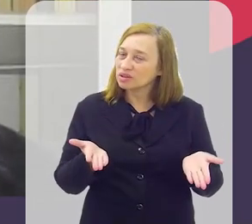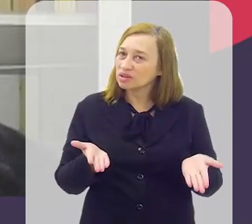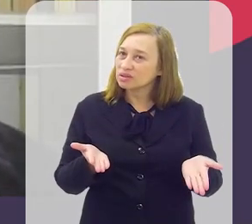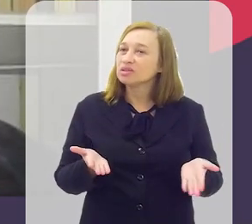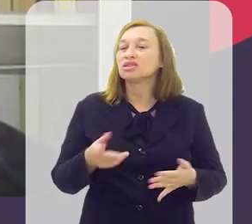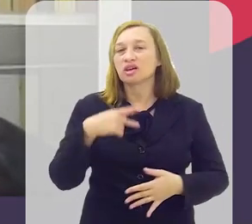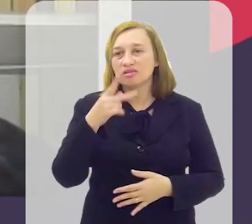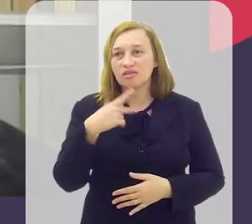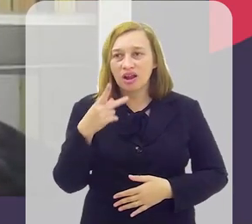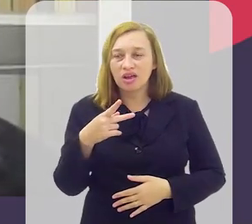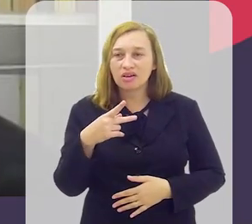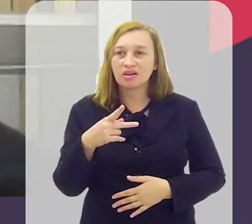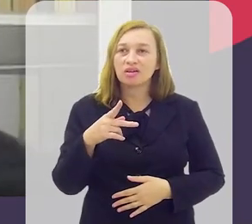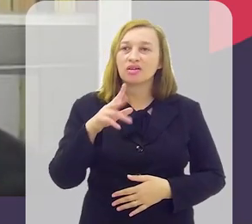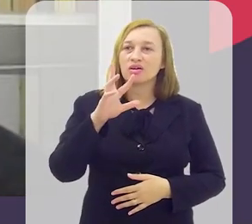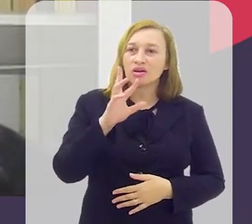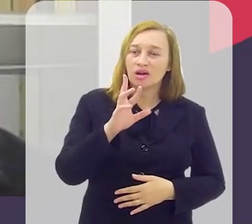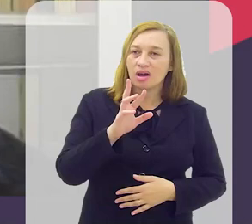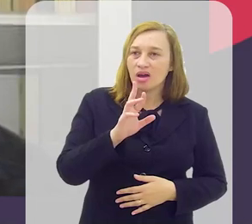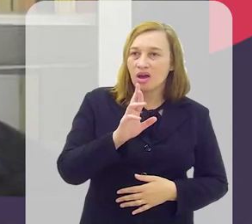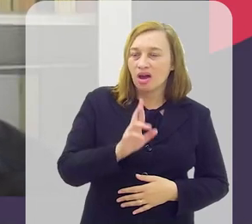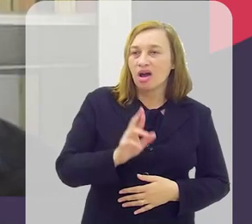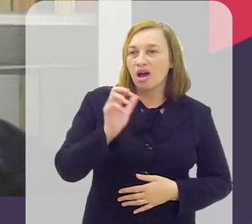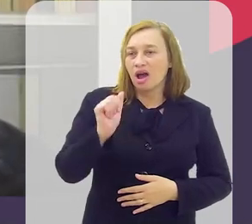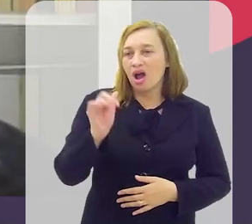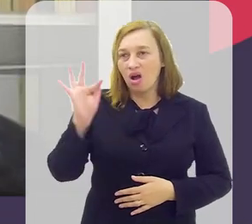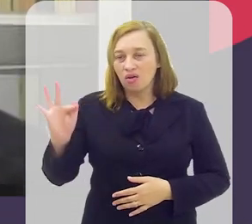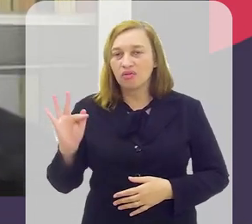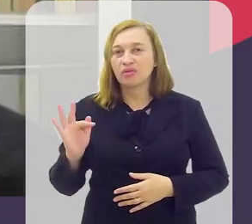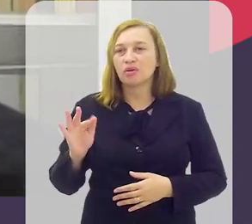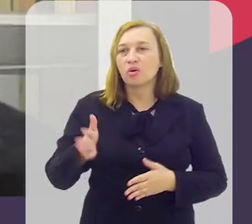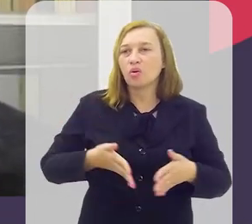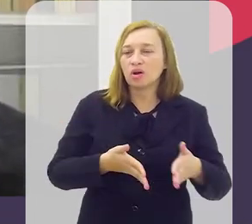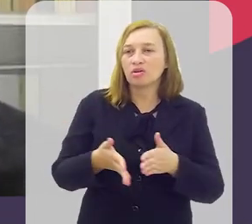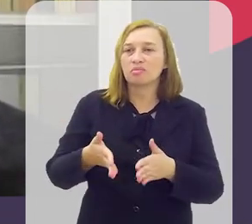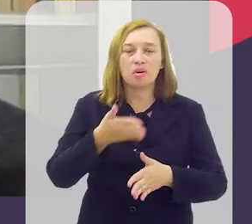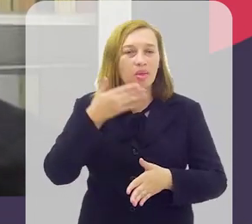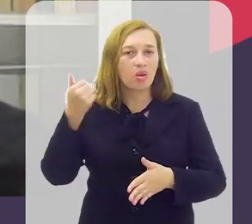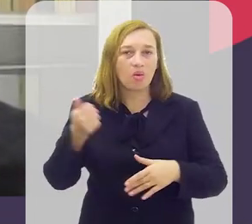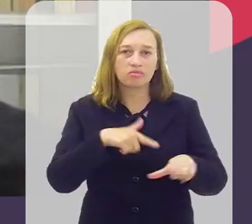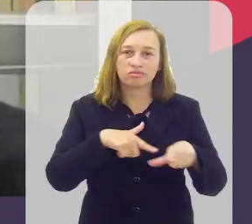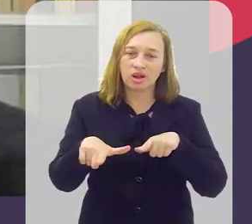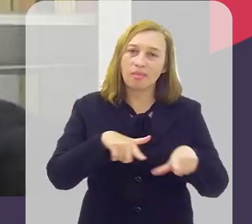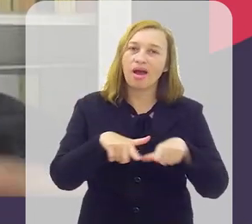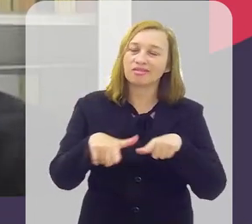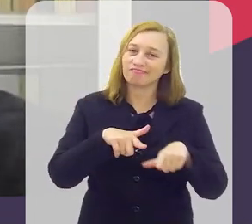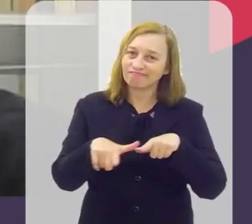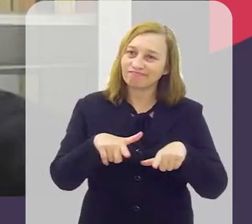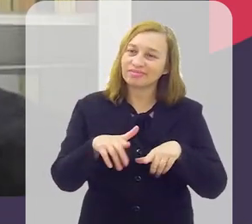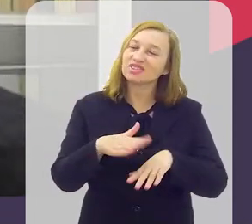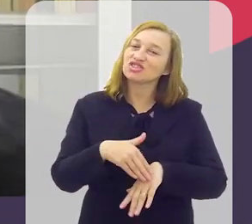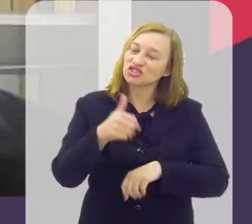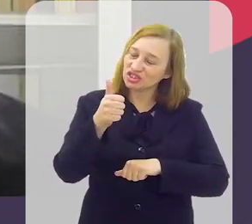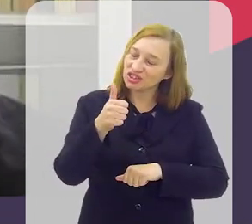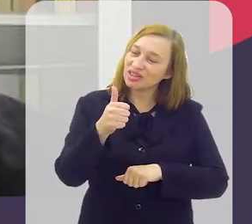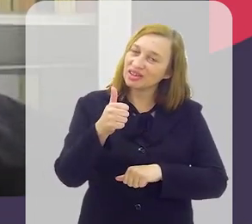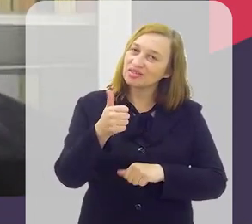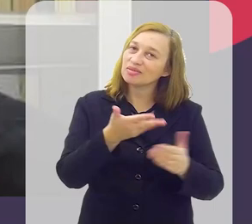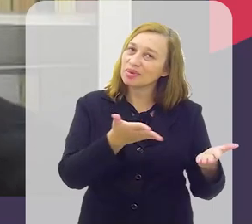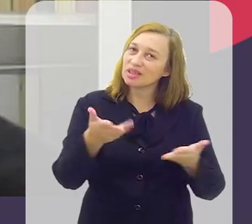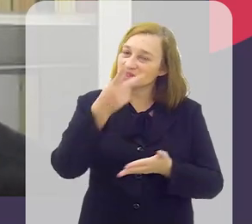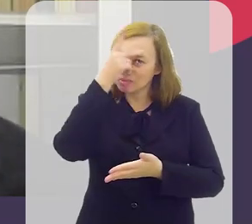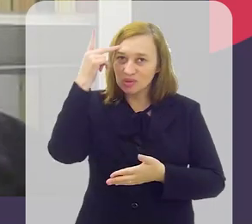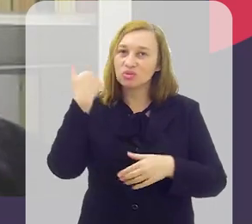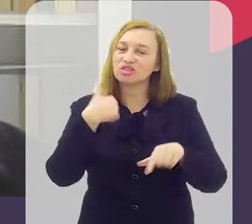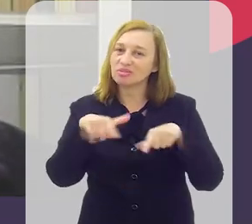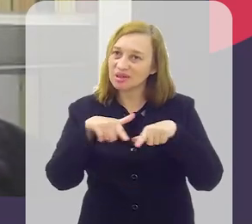hoje, como a gente comentou, e principalmente o Ralf, é o caminho para melhorar o trabalho, dar minimamente mais dignidade